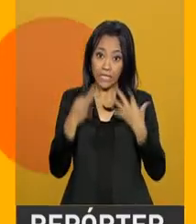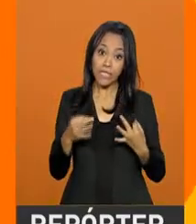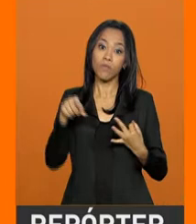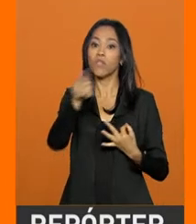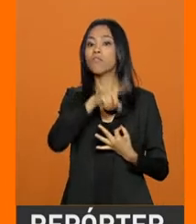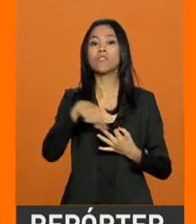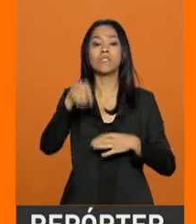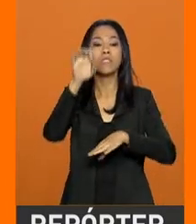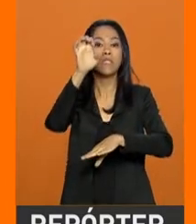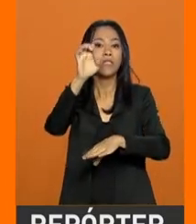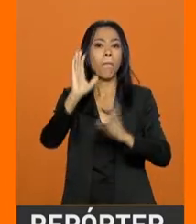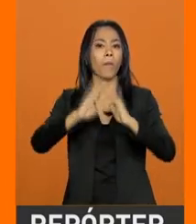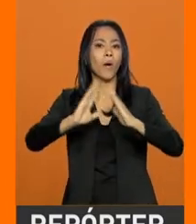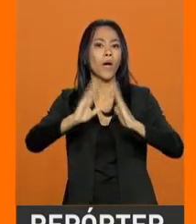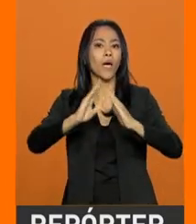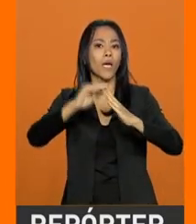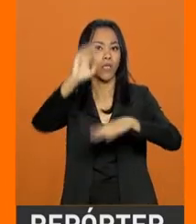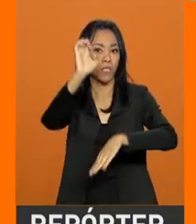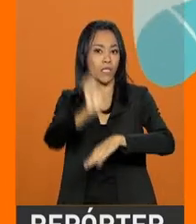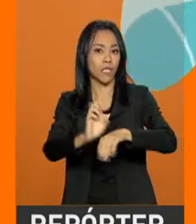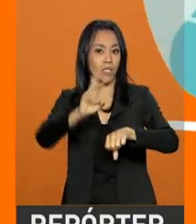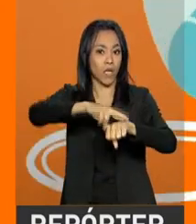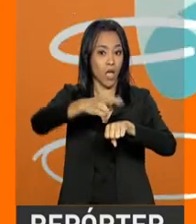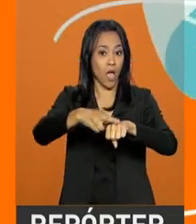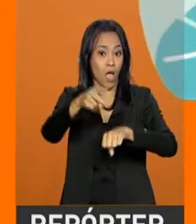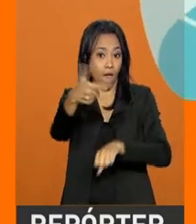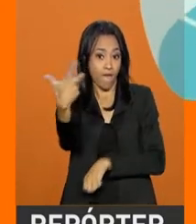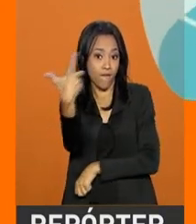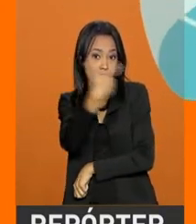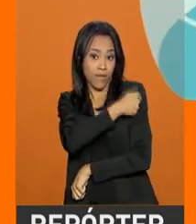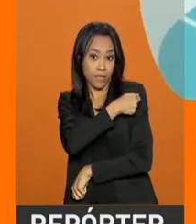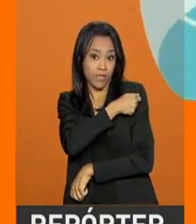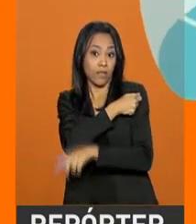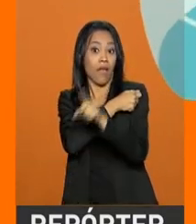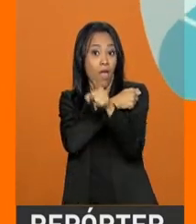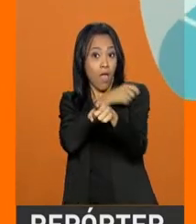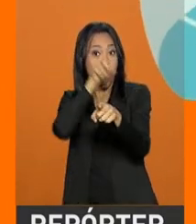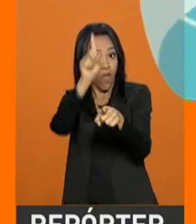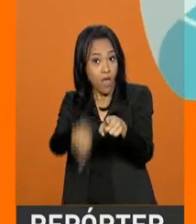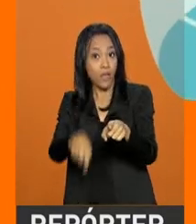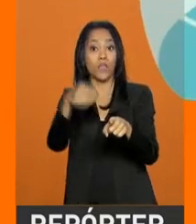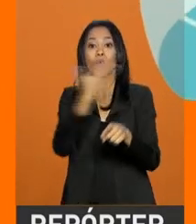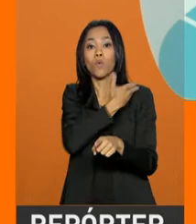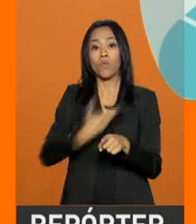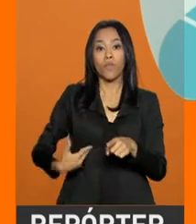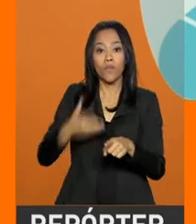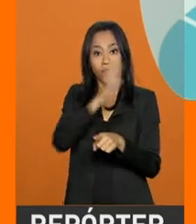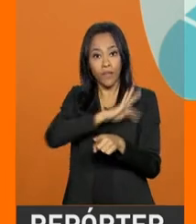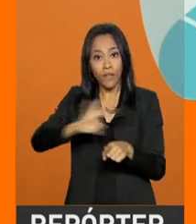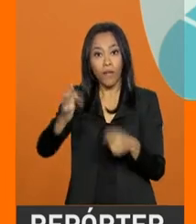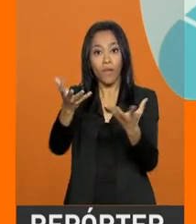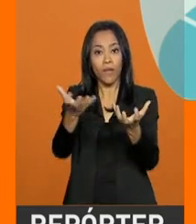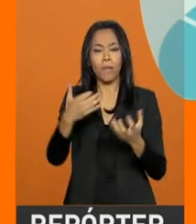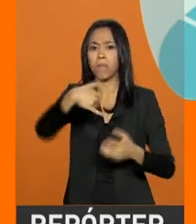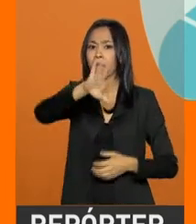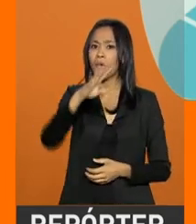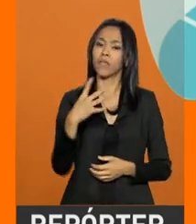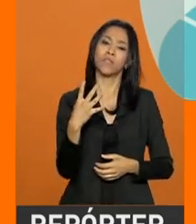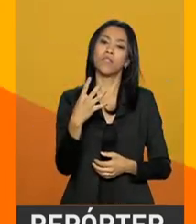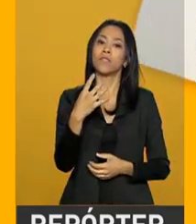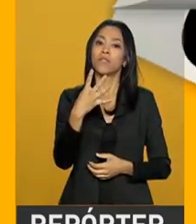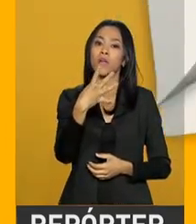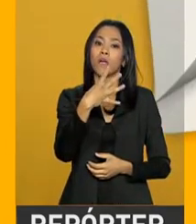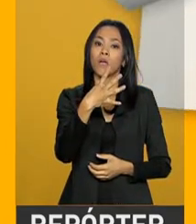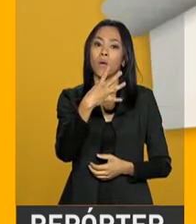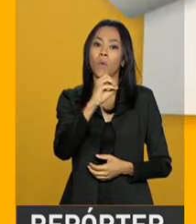roraima vacine se contra o sarampo é com esta campanha que o governo federal pretende convocar mais de 400 mil pessoas